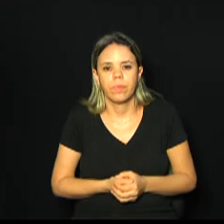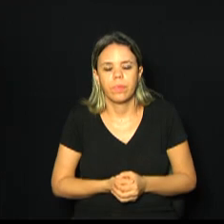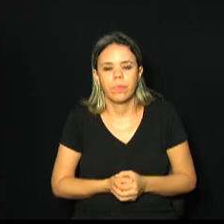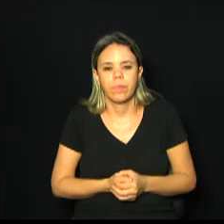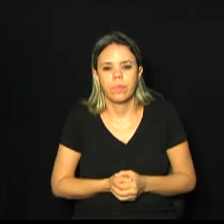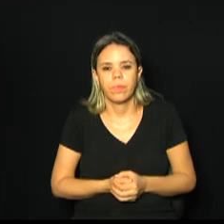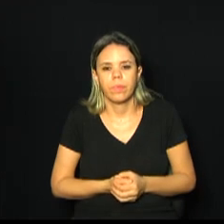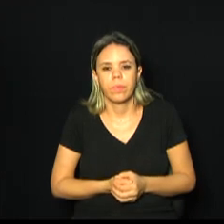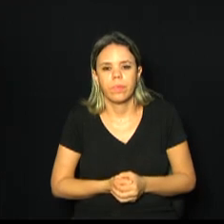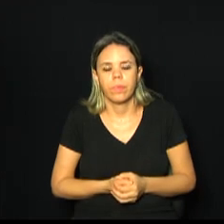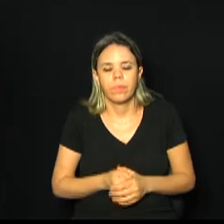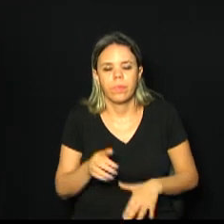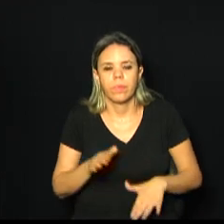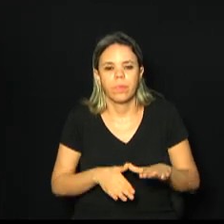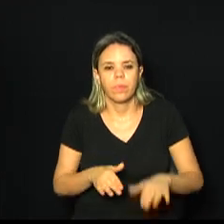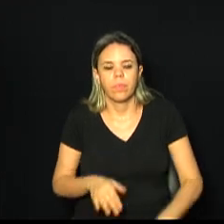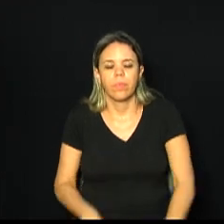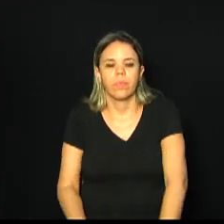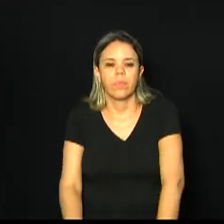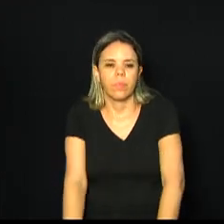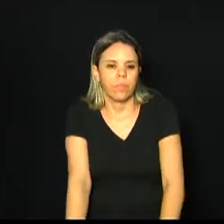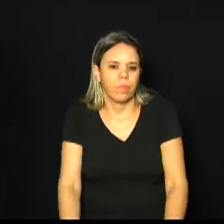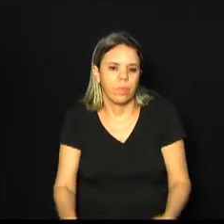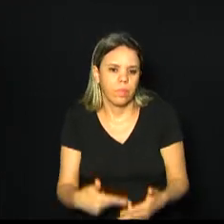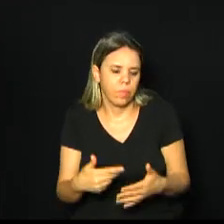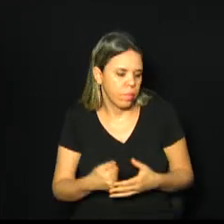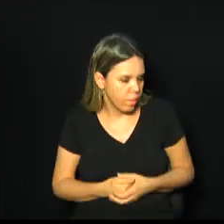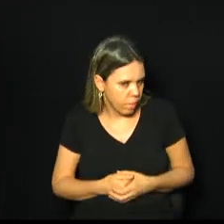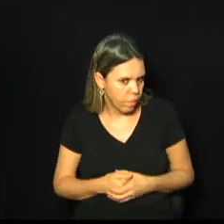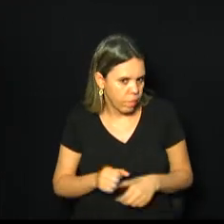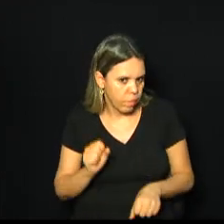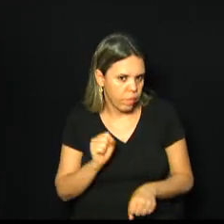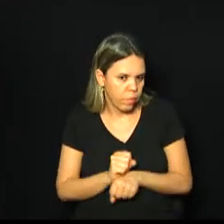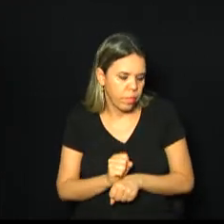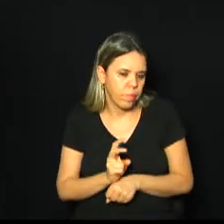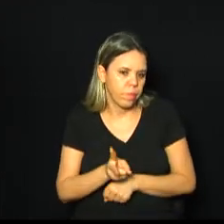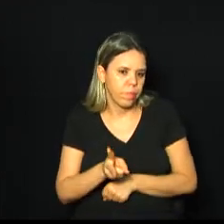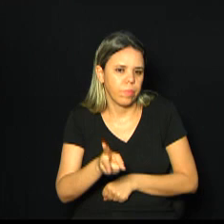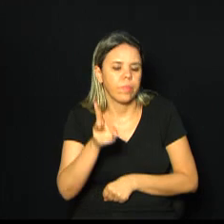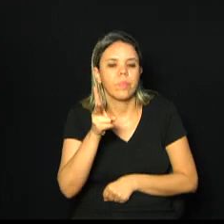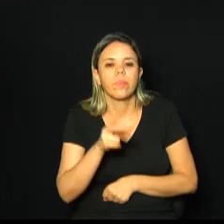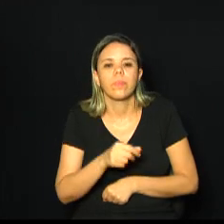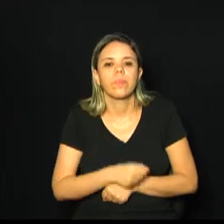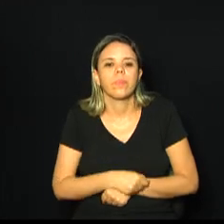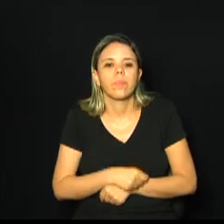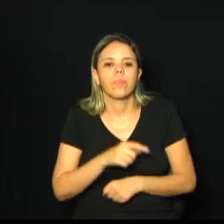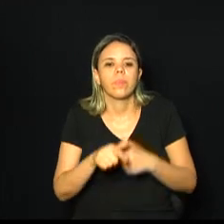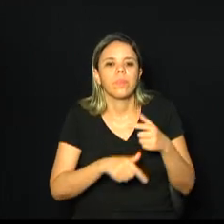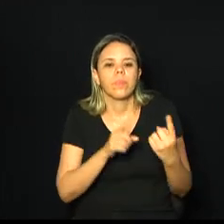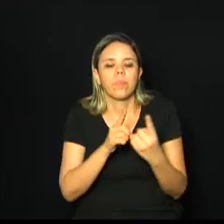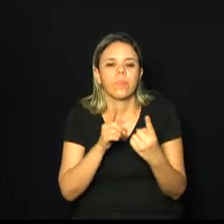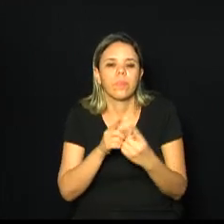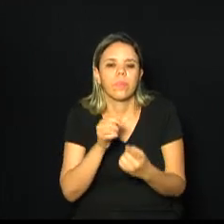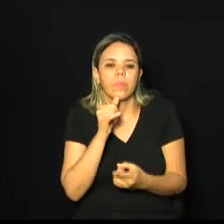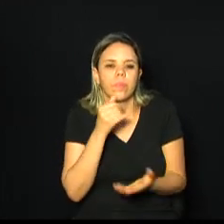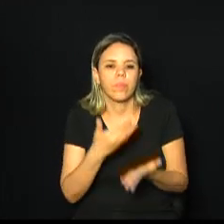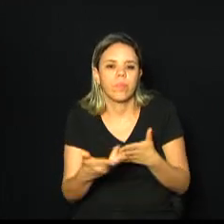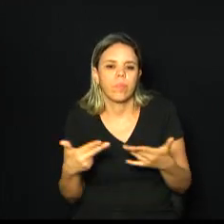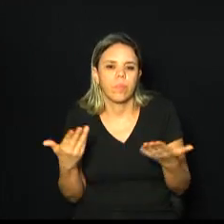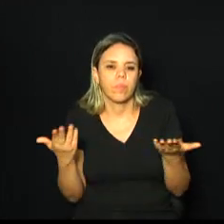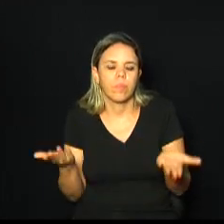para determinados incidentes que interrompam a continuidade de serviço, por exemplo. Ela pode perder muito com